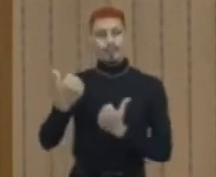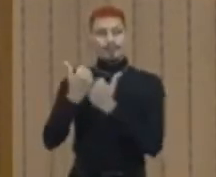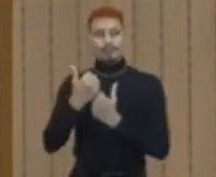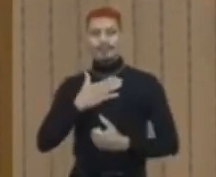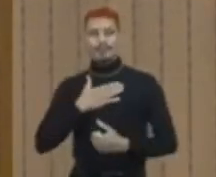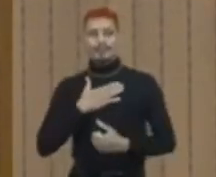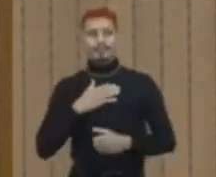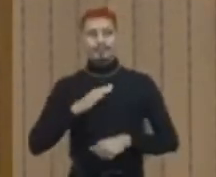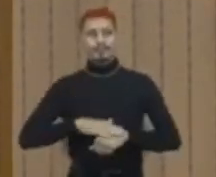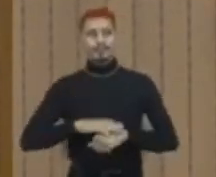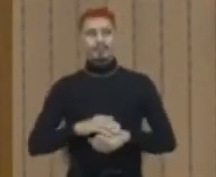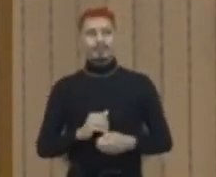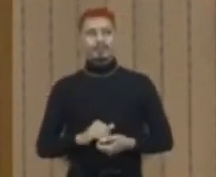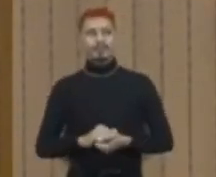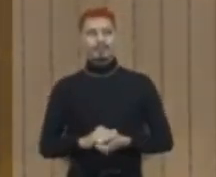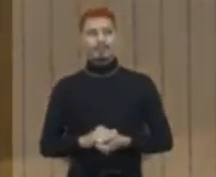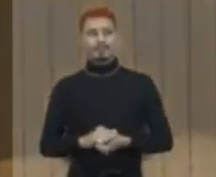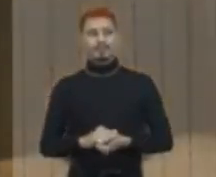momento.